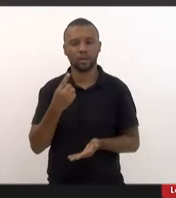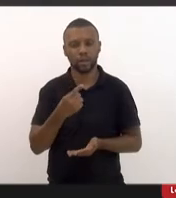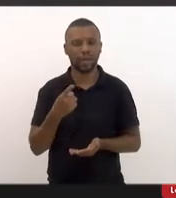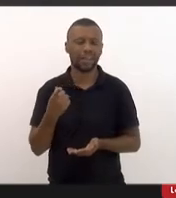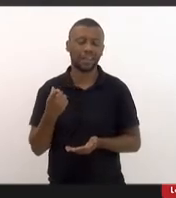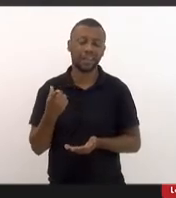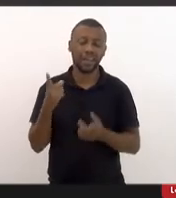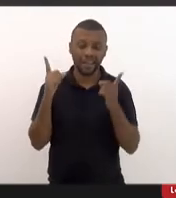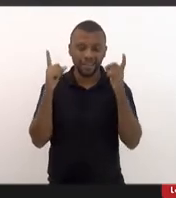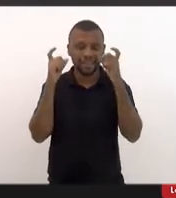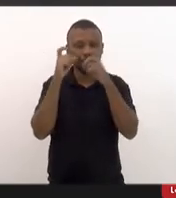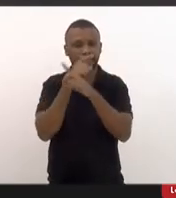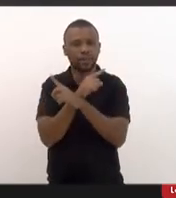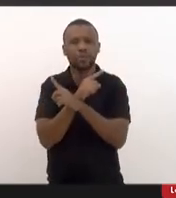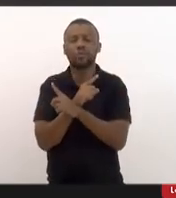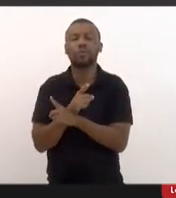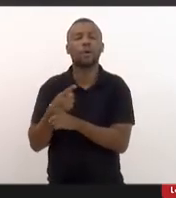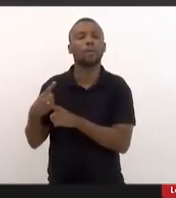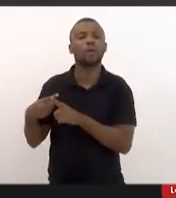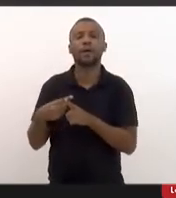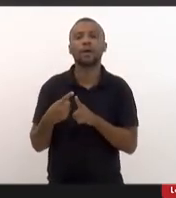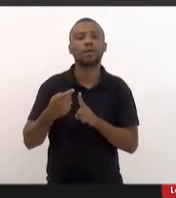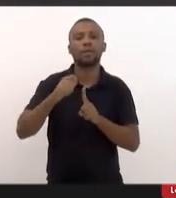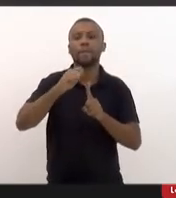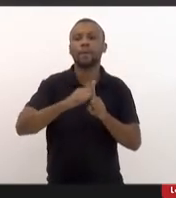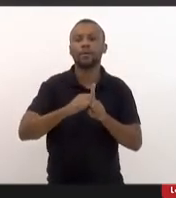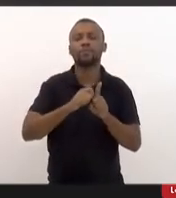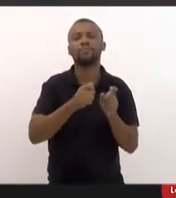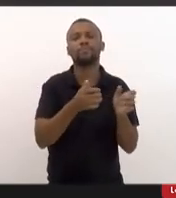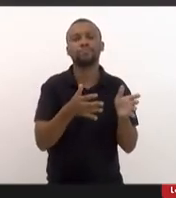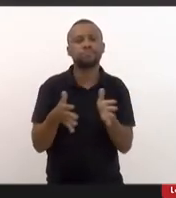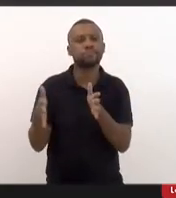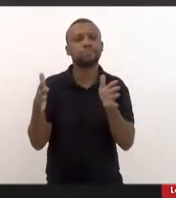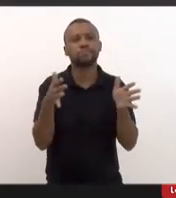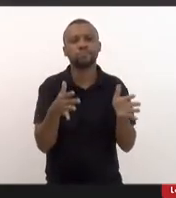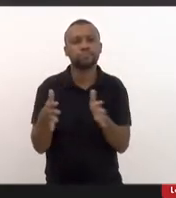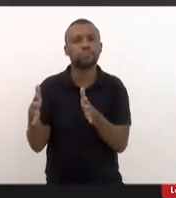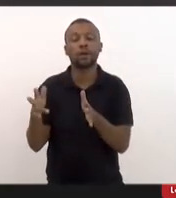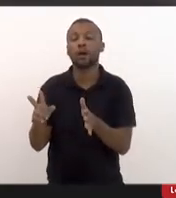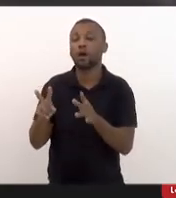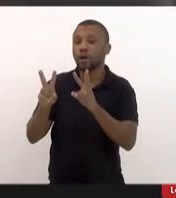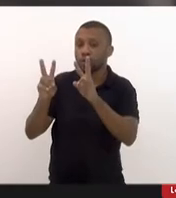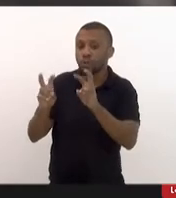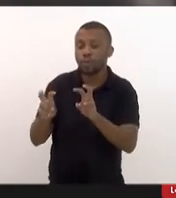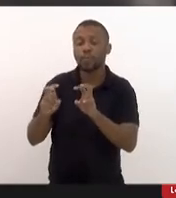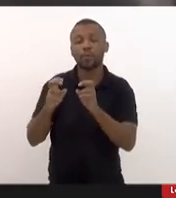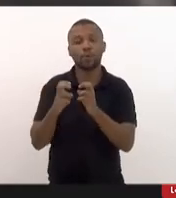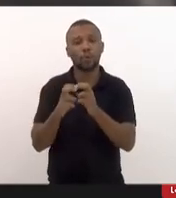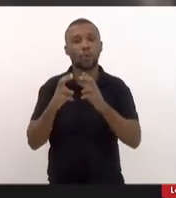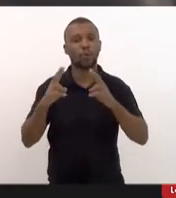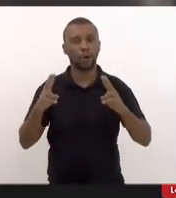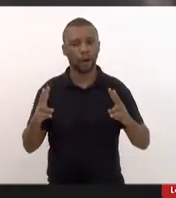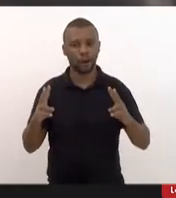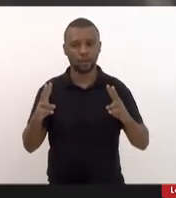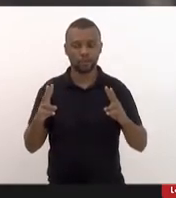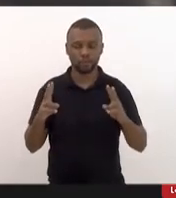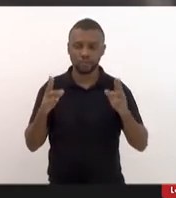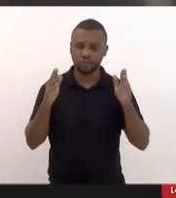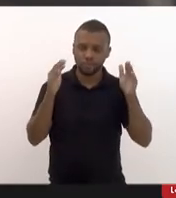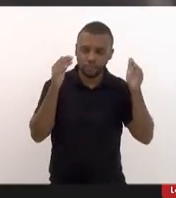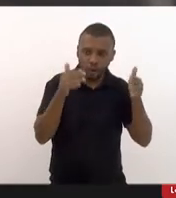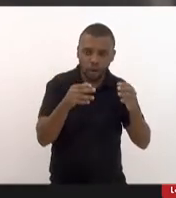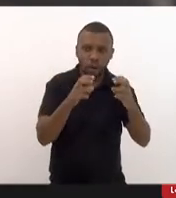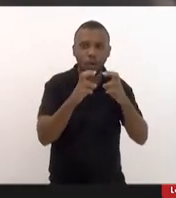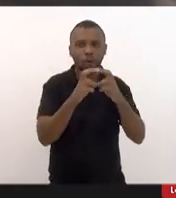de retorno, falta também de conexões. A questão dos arcos, das fechas do arco. Né? O